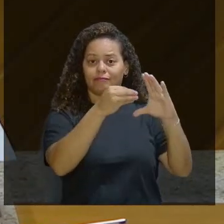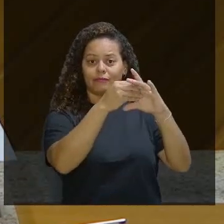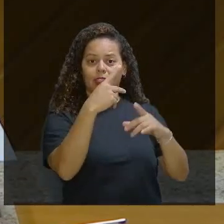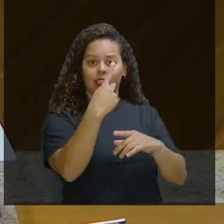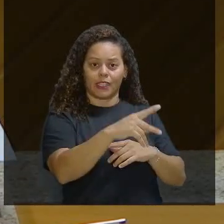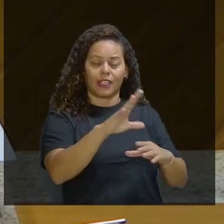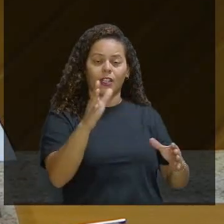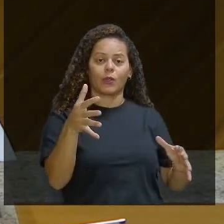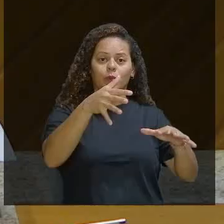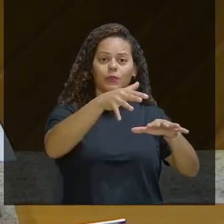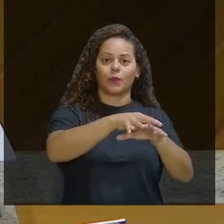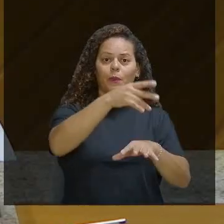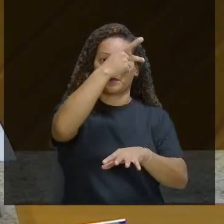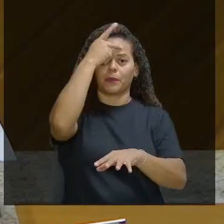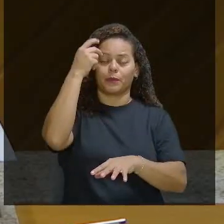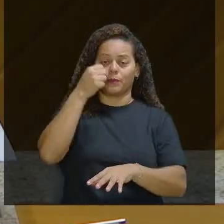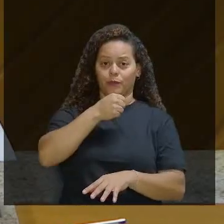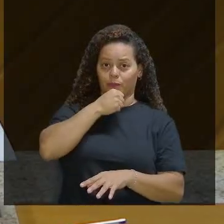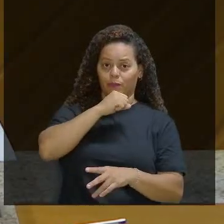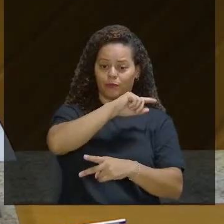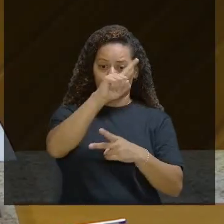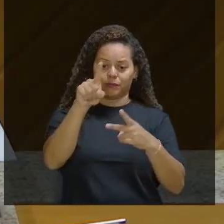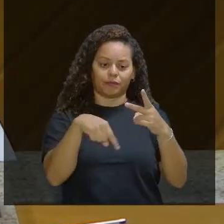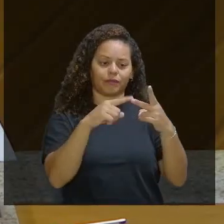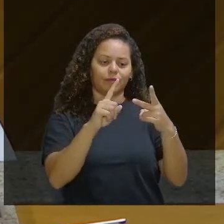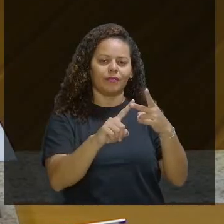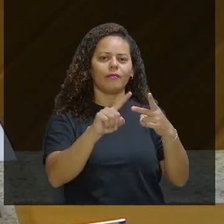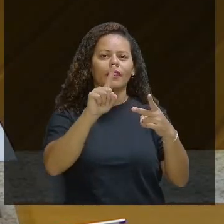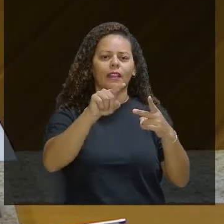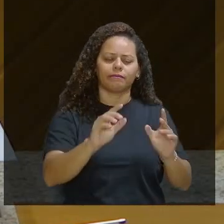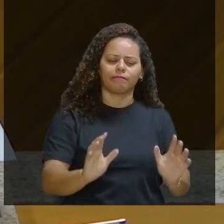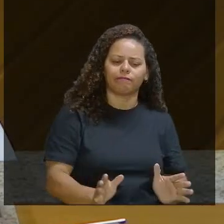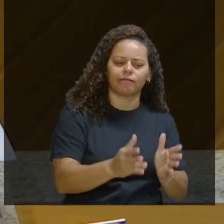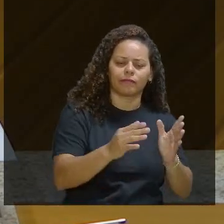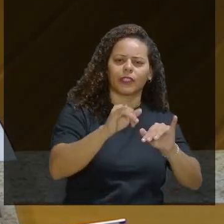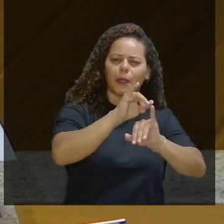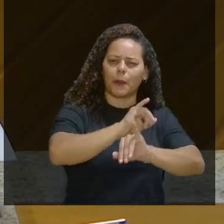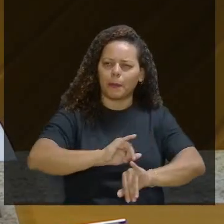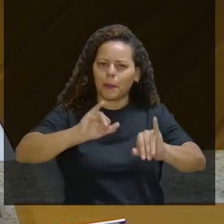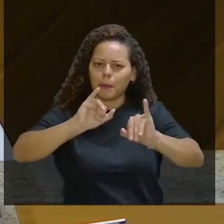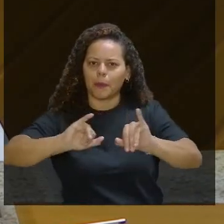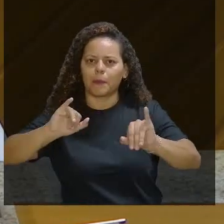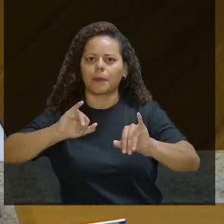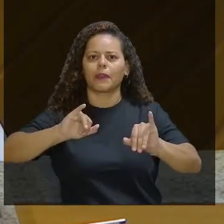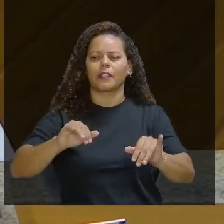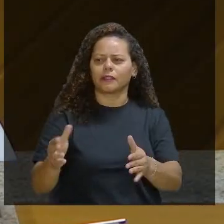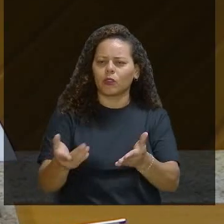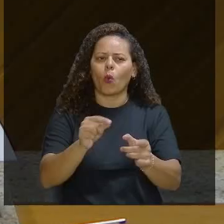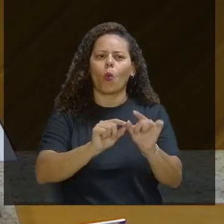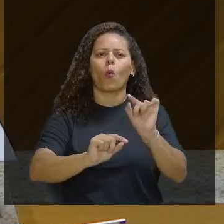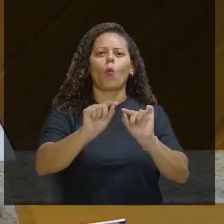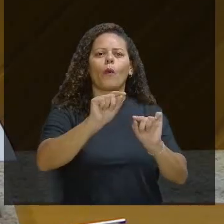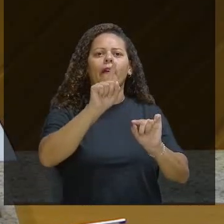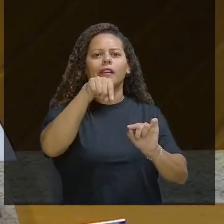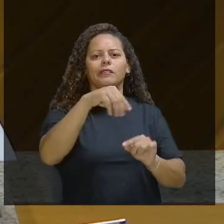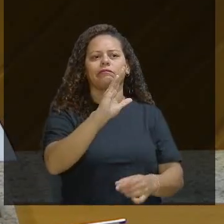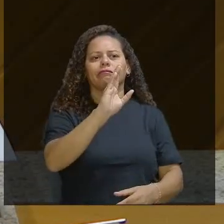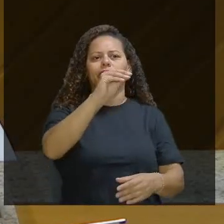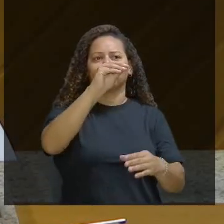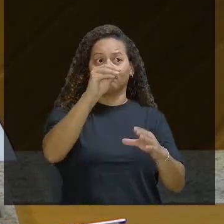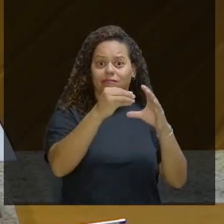e inclusão da pessoa idosa. 2. Promover e divulgar as iniciativas do TRE